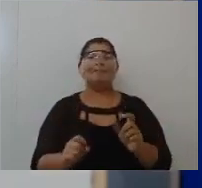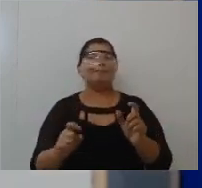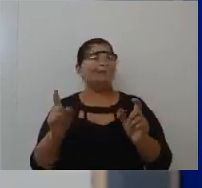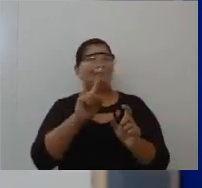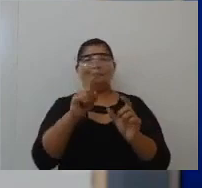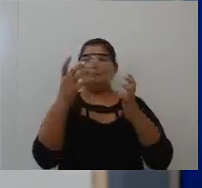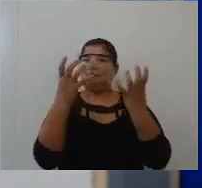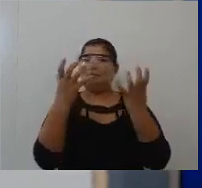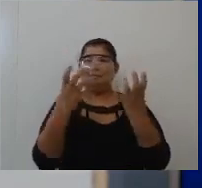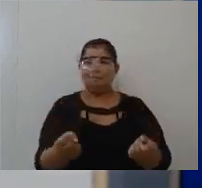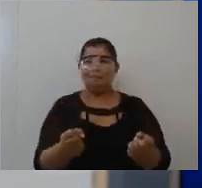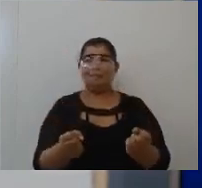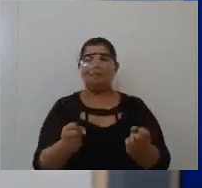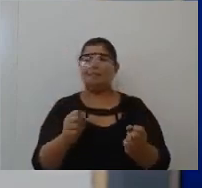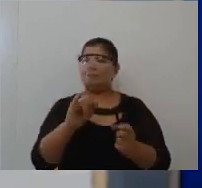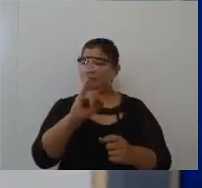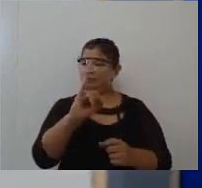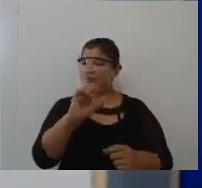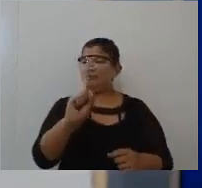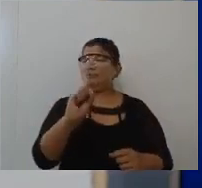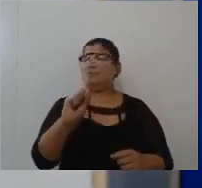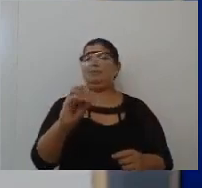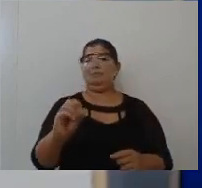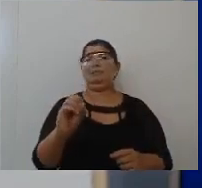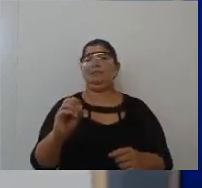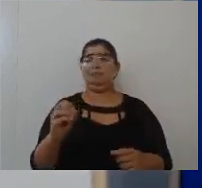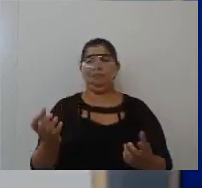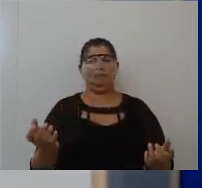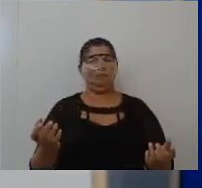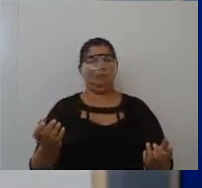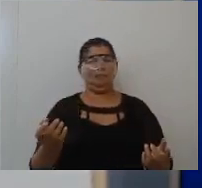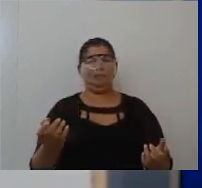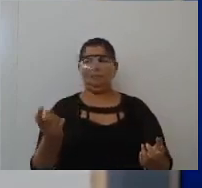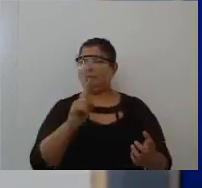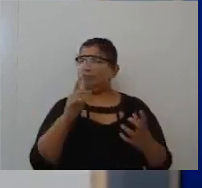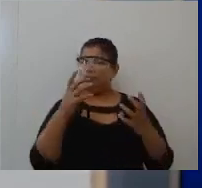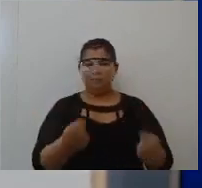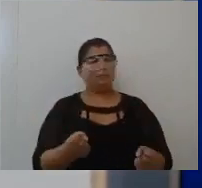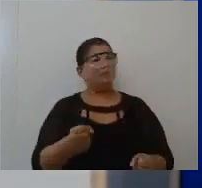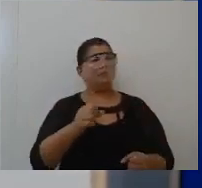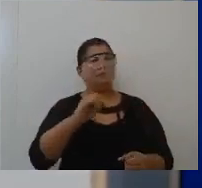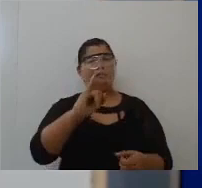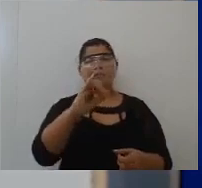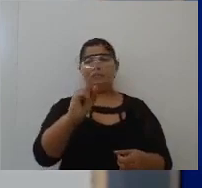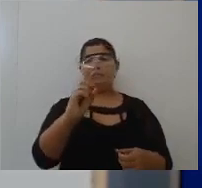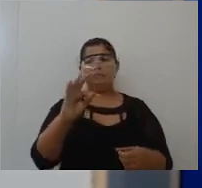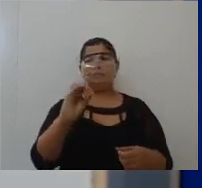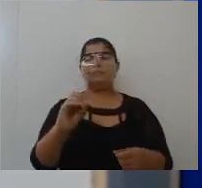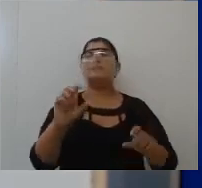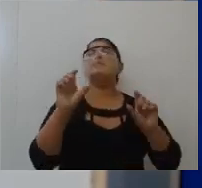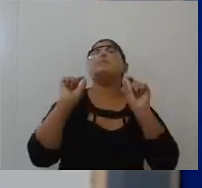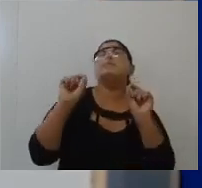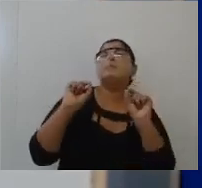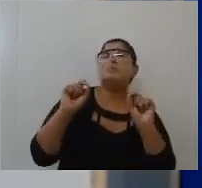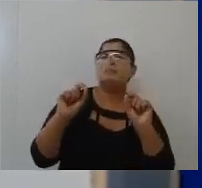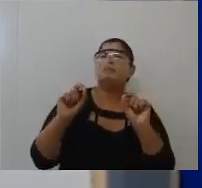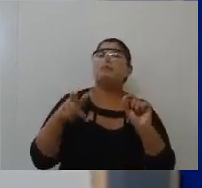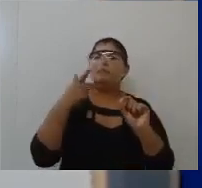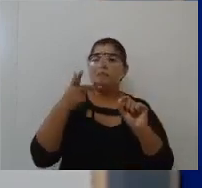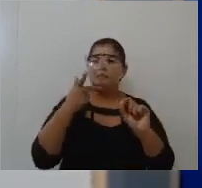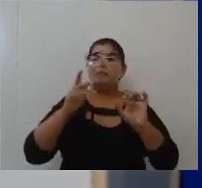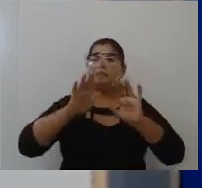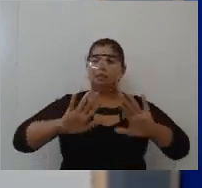não aceito isso. Não aceito isto. Isto o quê? Que